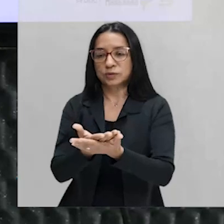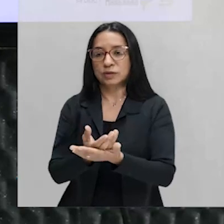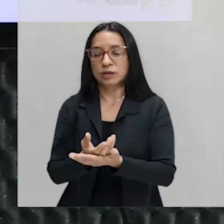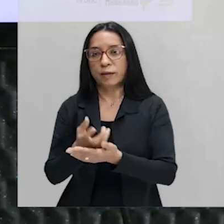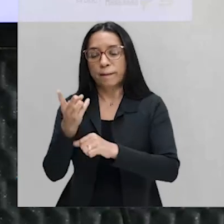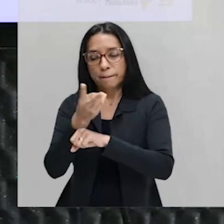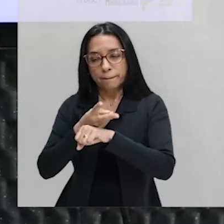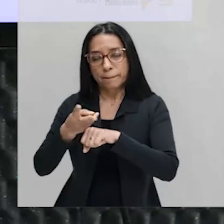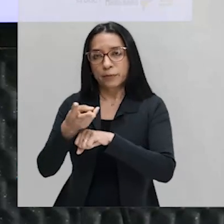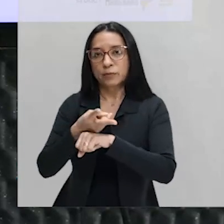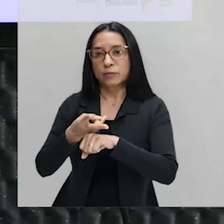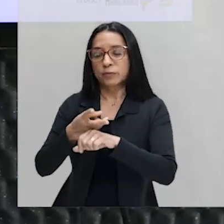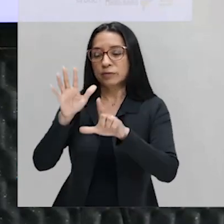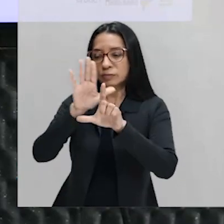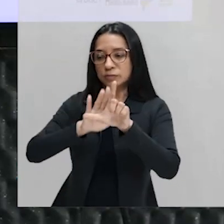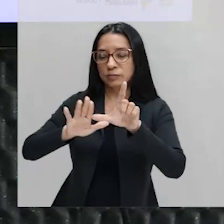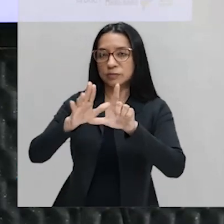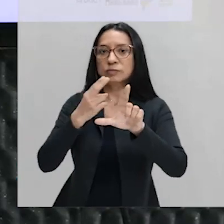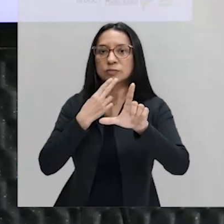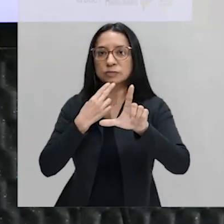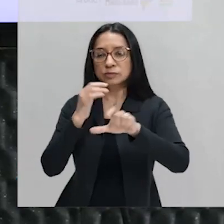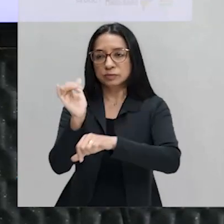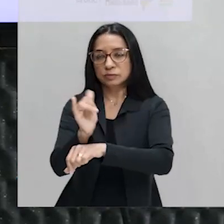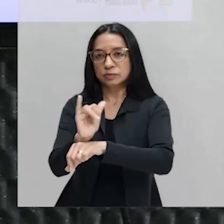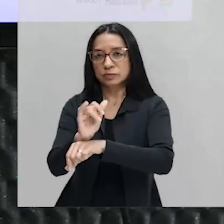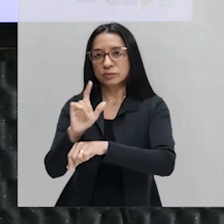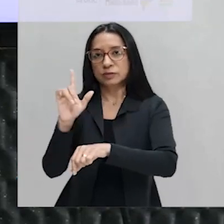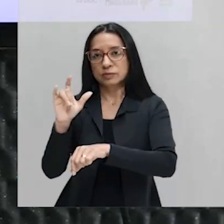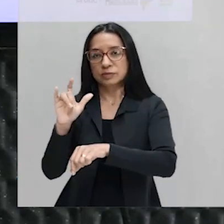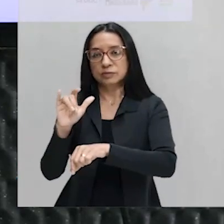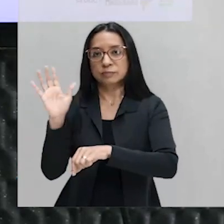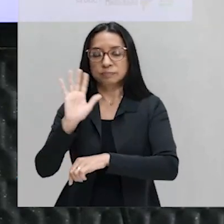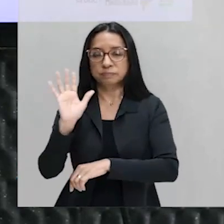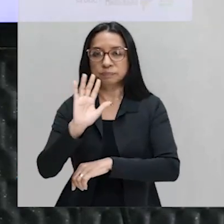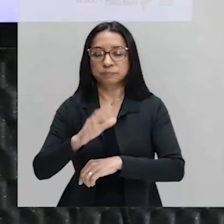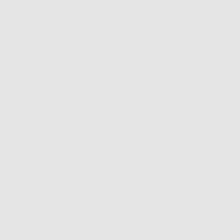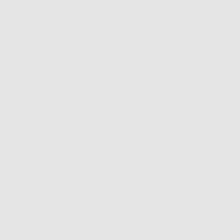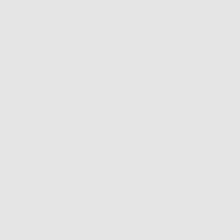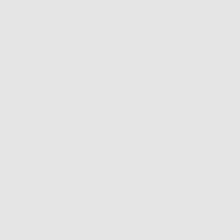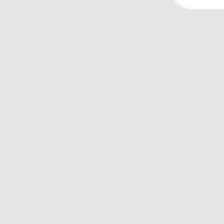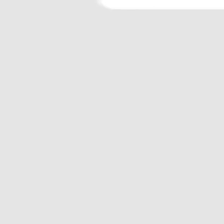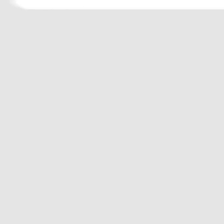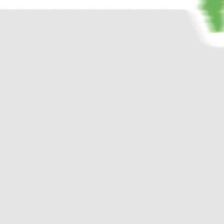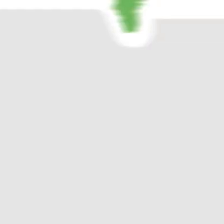pessoal. Procure a nossa plataforma Gonçalves Dias no YouTube e no Instagram. Até mais. Tchau, tchau.